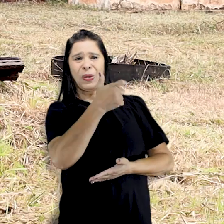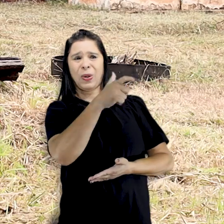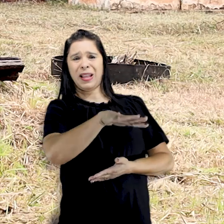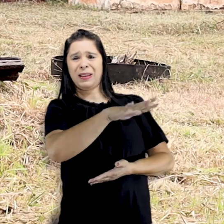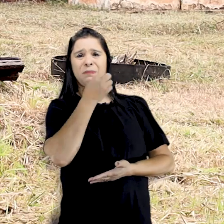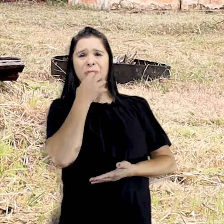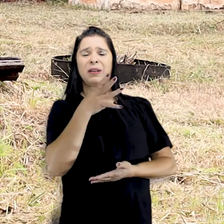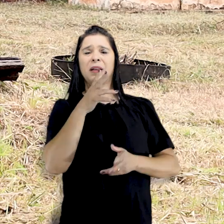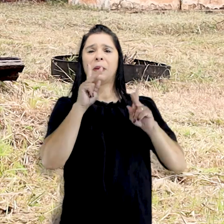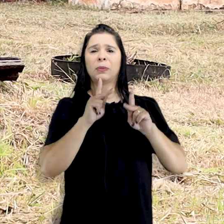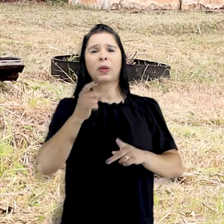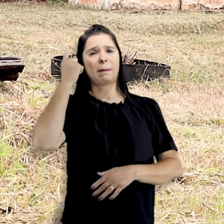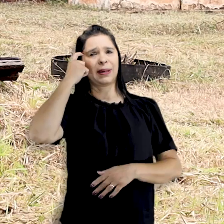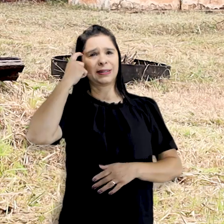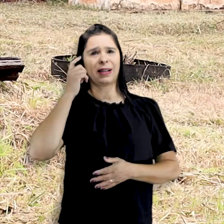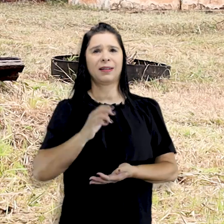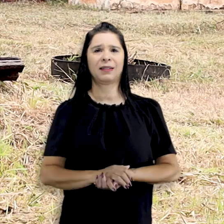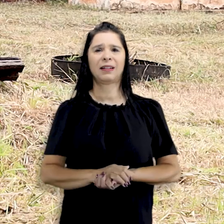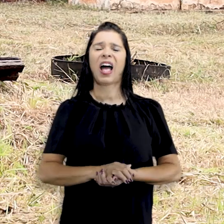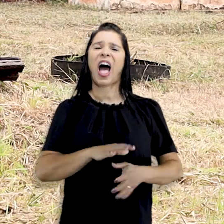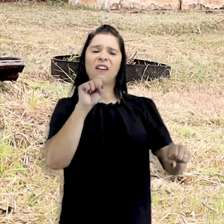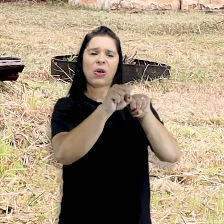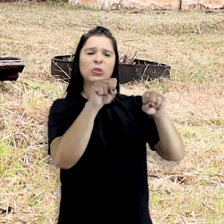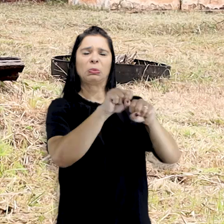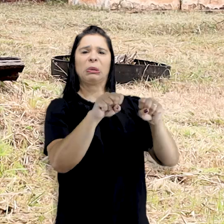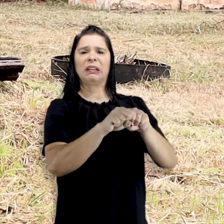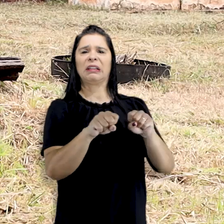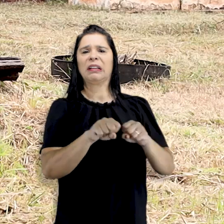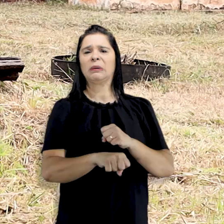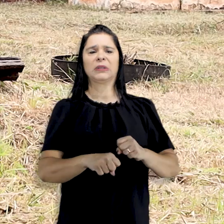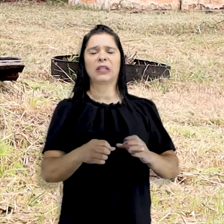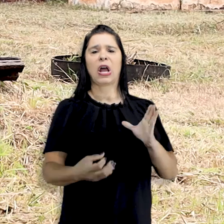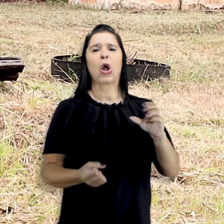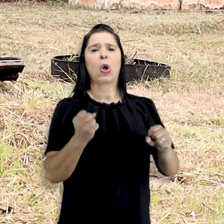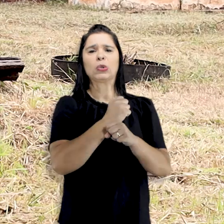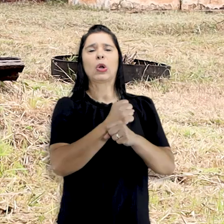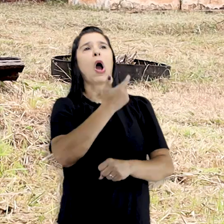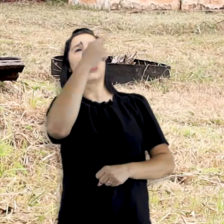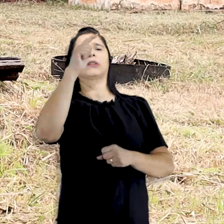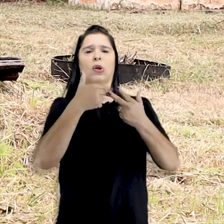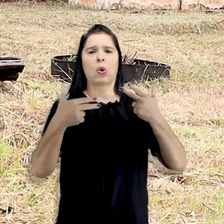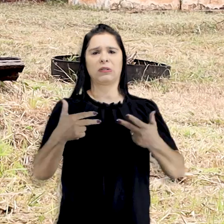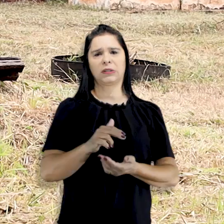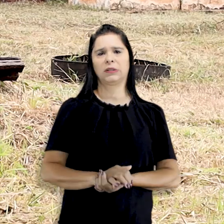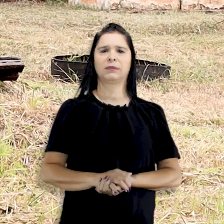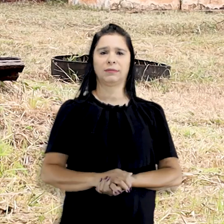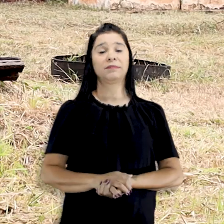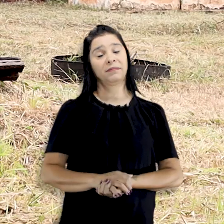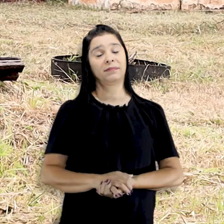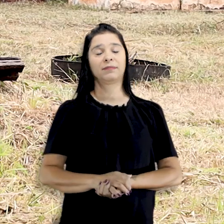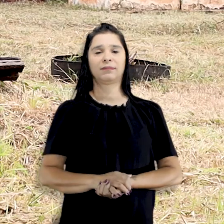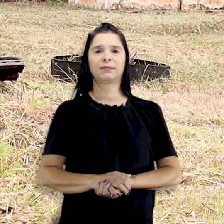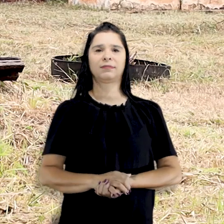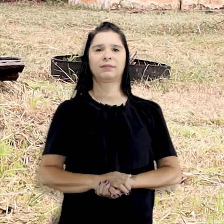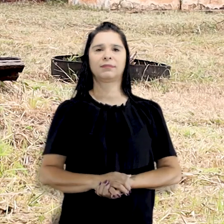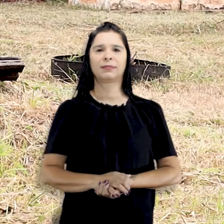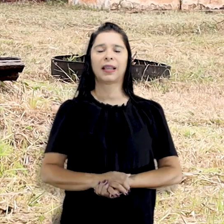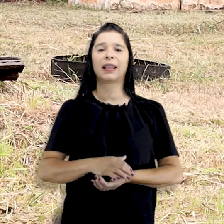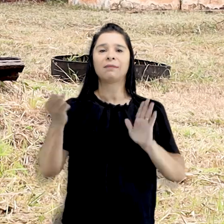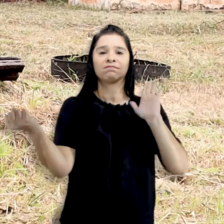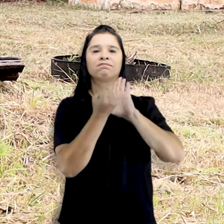pensar, vamos demolir isso tudo, a gente tem que demolir e fazer uma outra coisa em cima disso, né? E o tombamento dessa área, enquanto